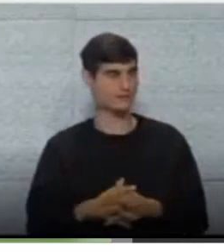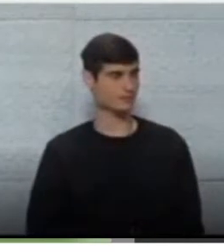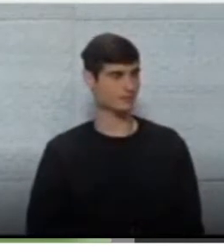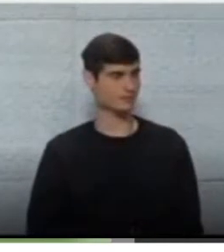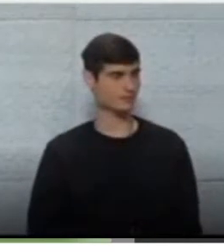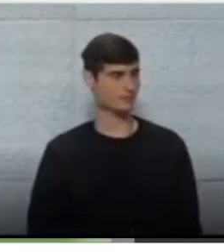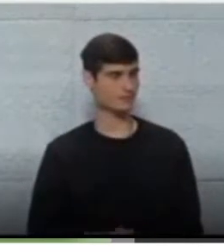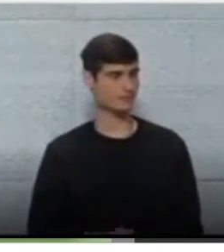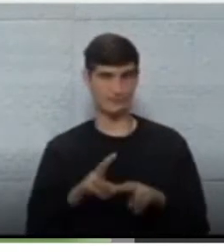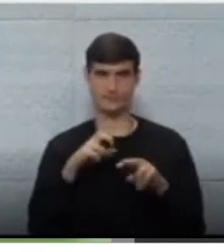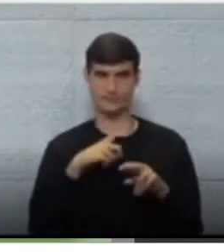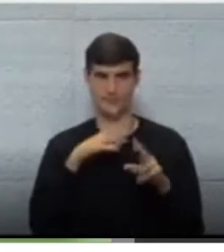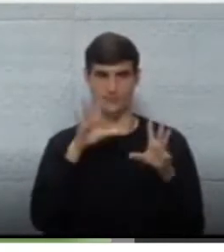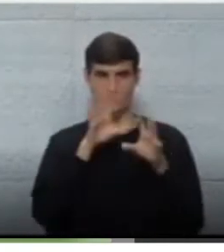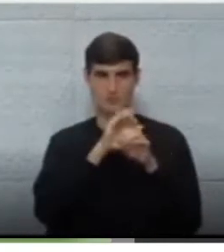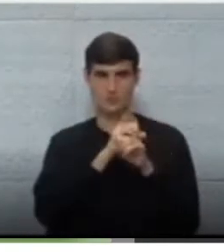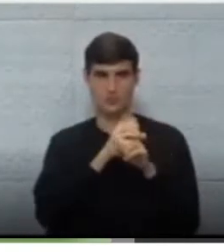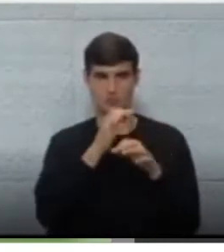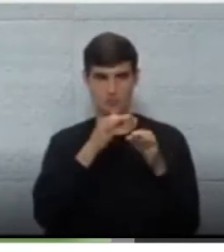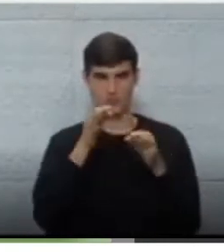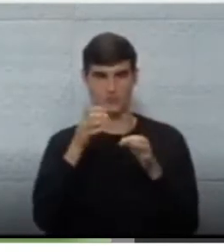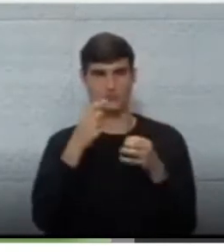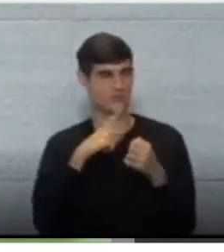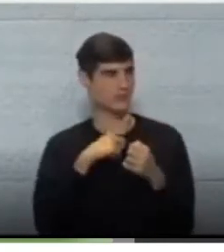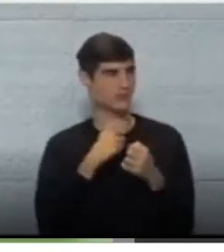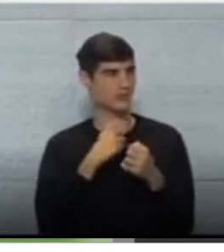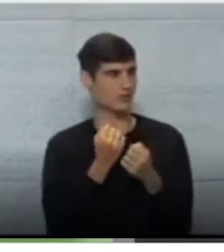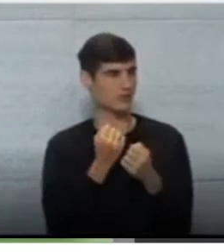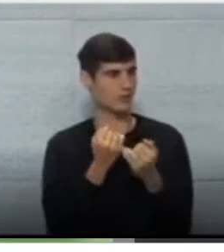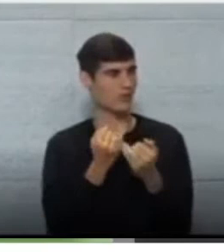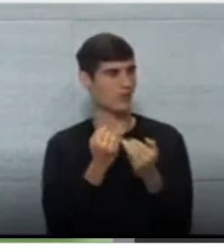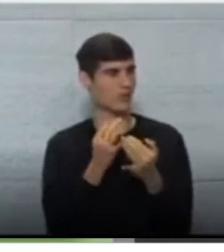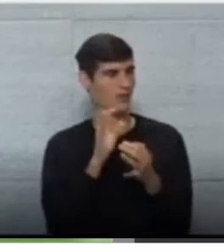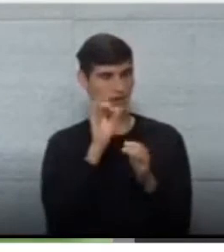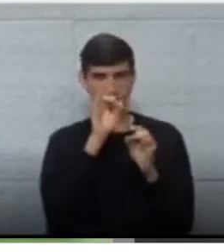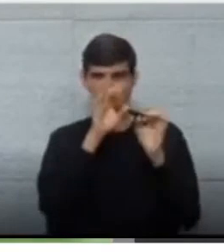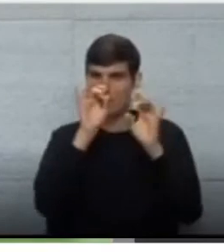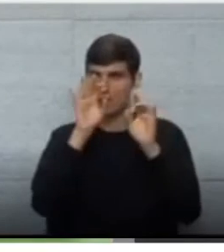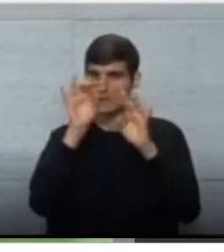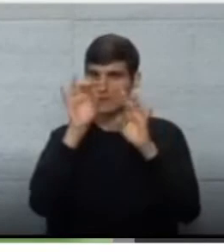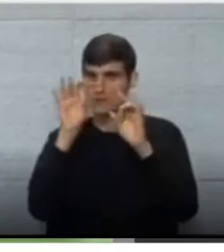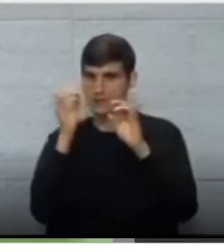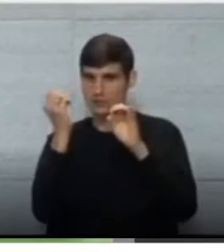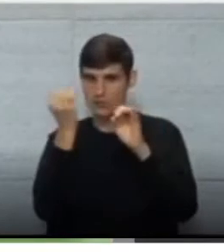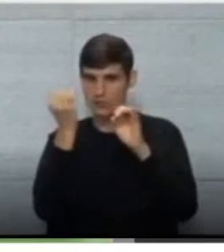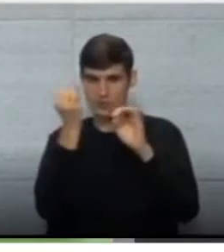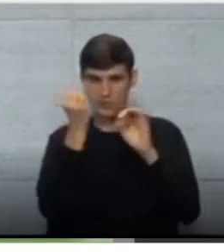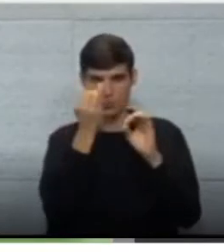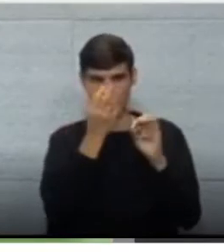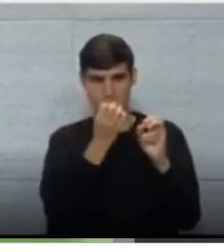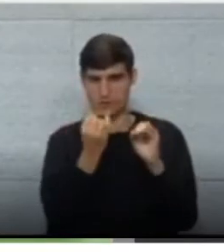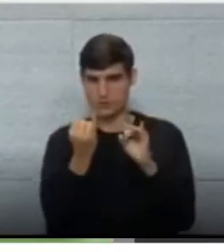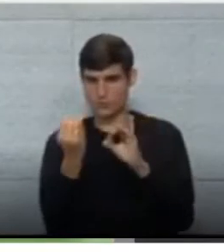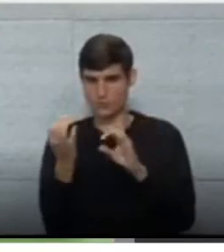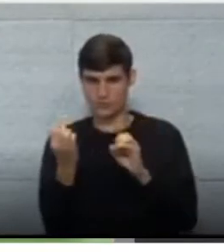com essa coloração mais escura. Então, nós temos que contar uma por uma das colônias para a gente fazer o